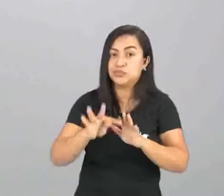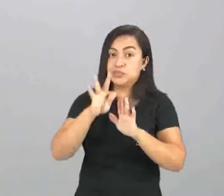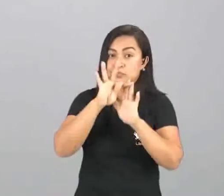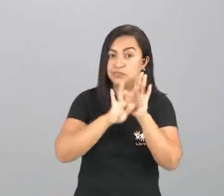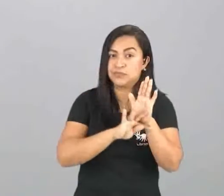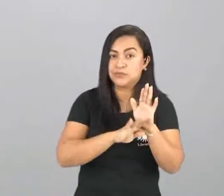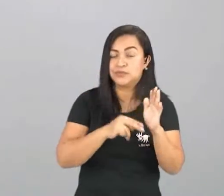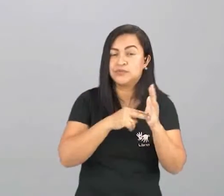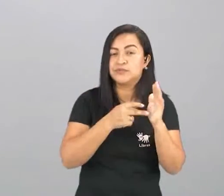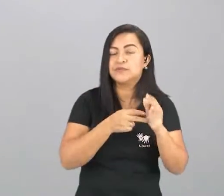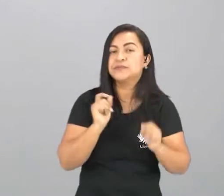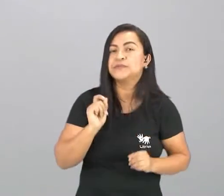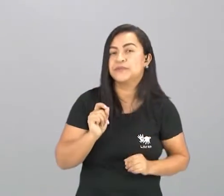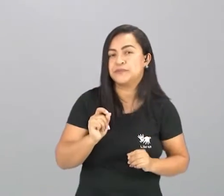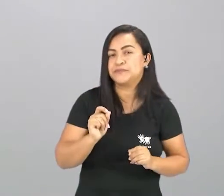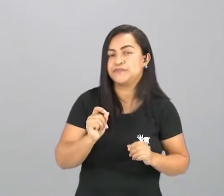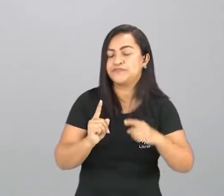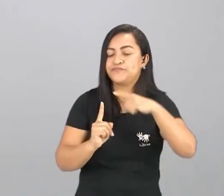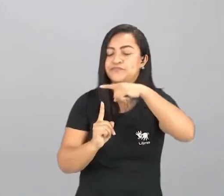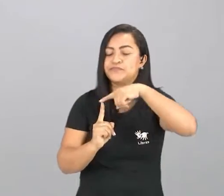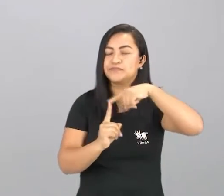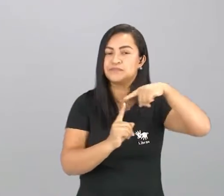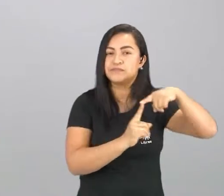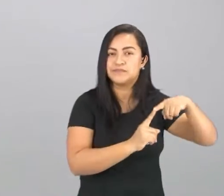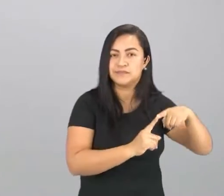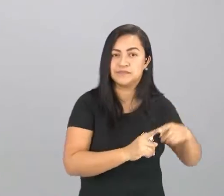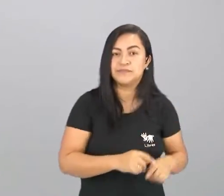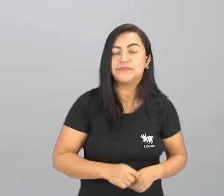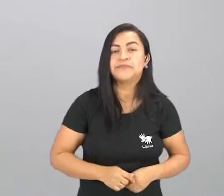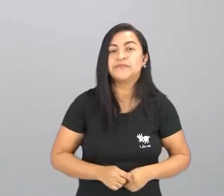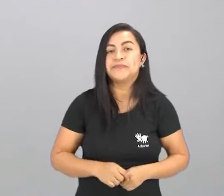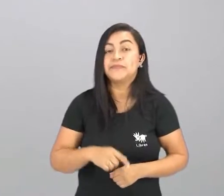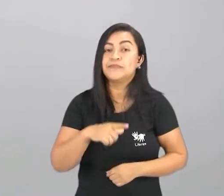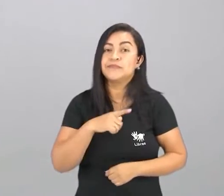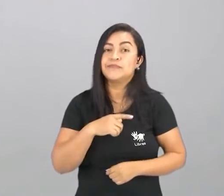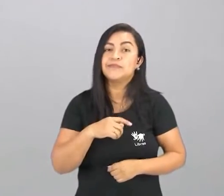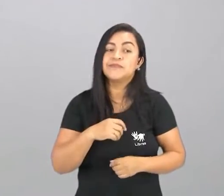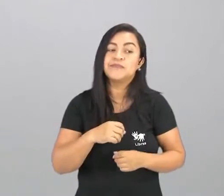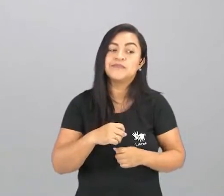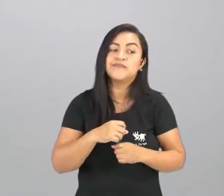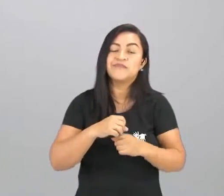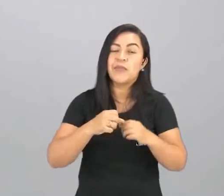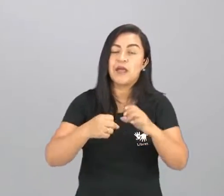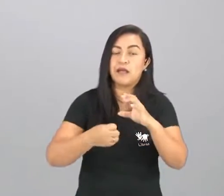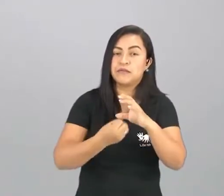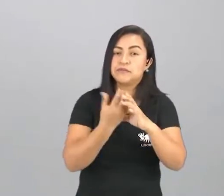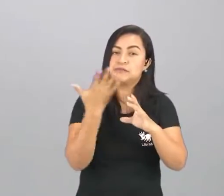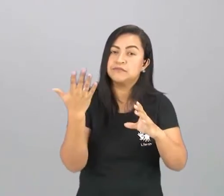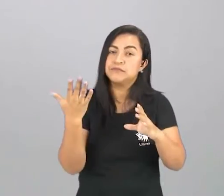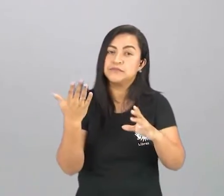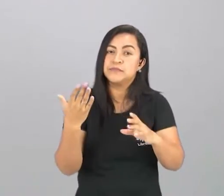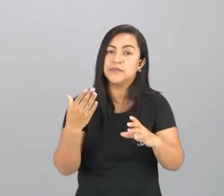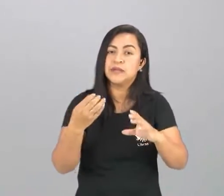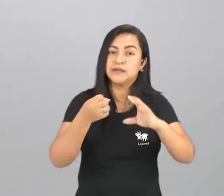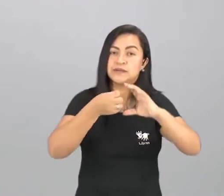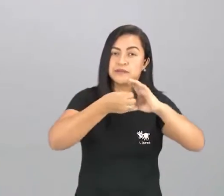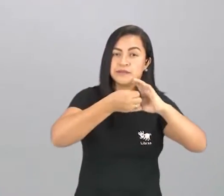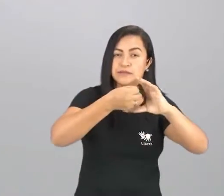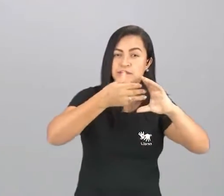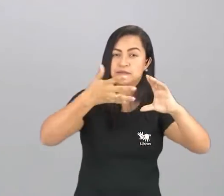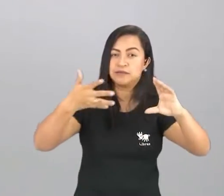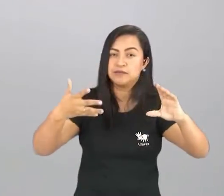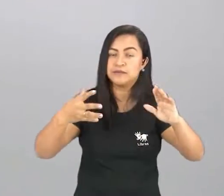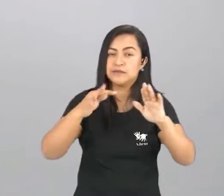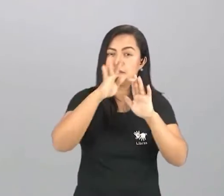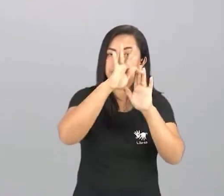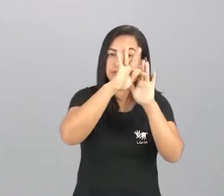dizer, a tipologia textual ela existe para caracterizar os tipos de textos, ou seja,